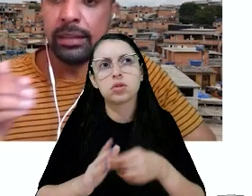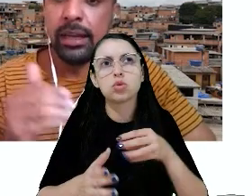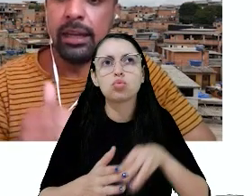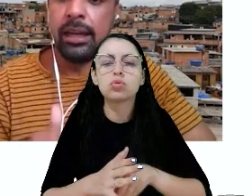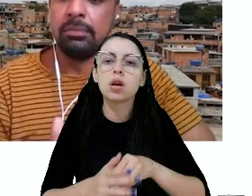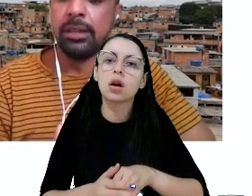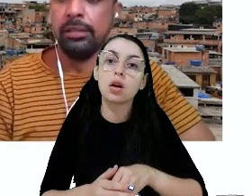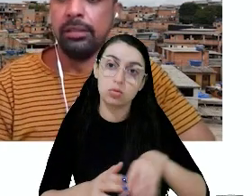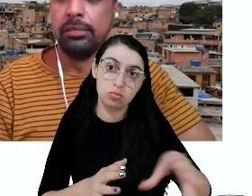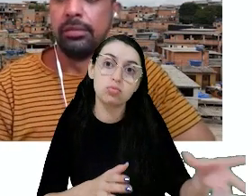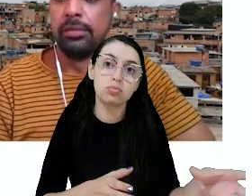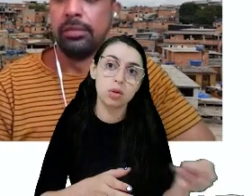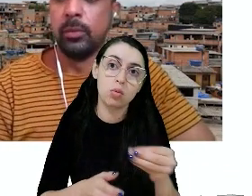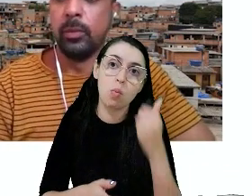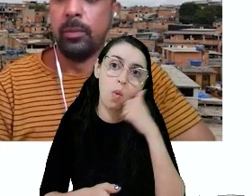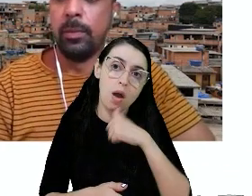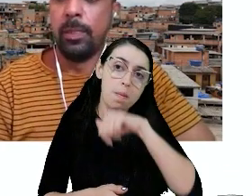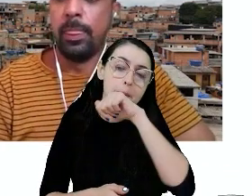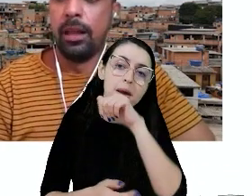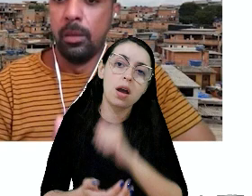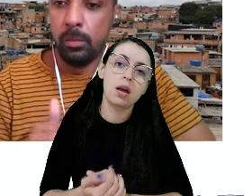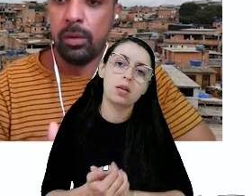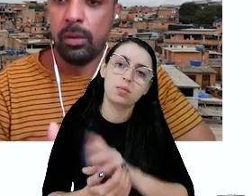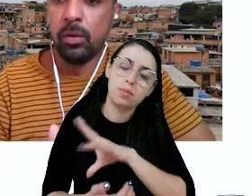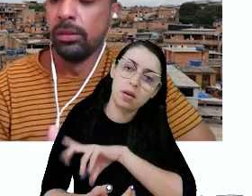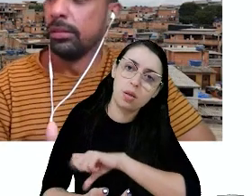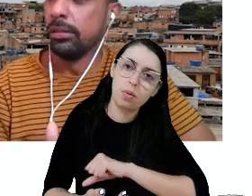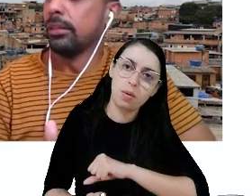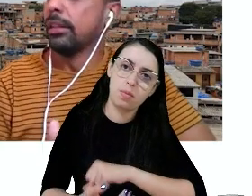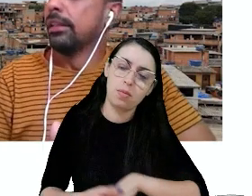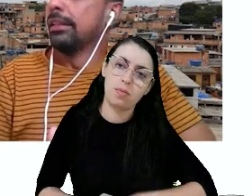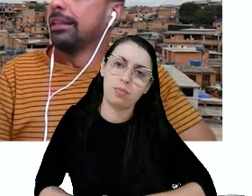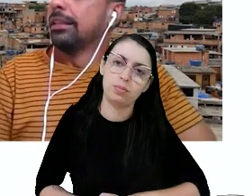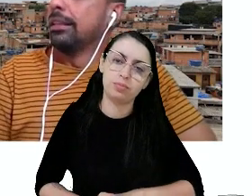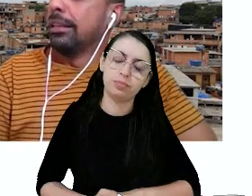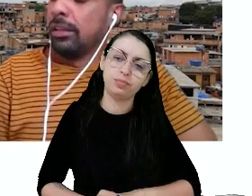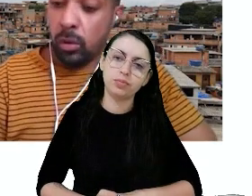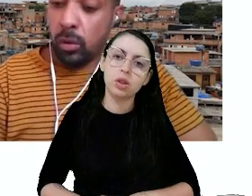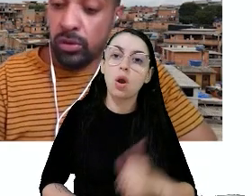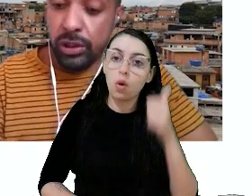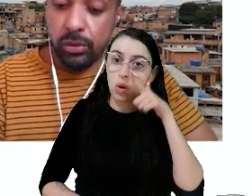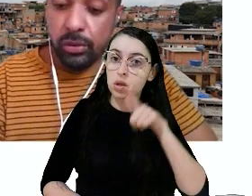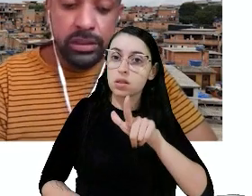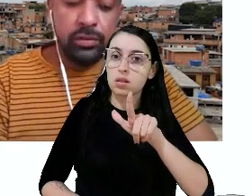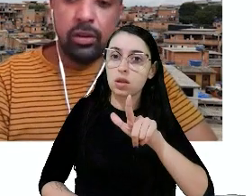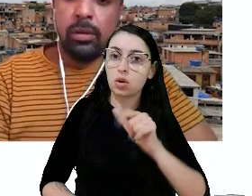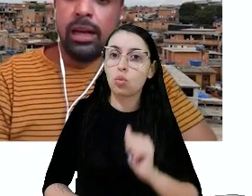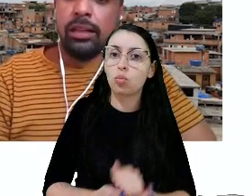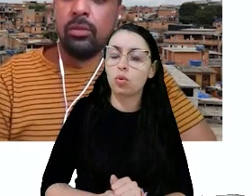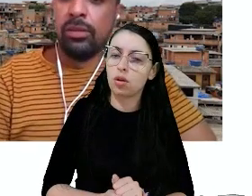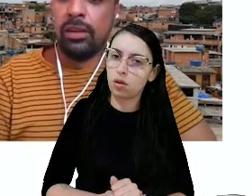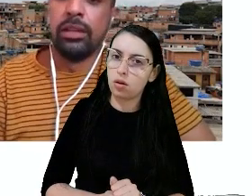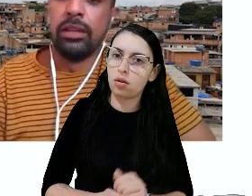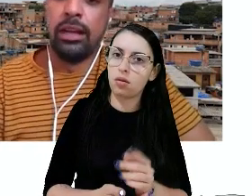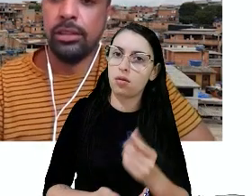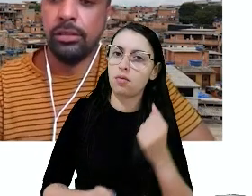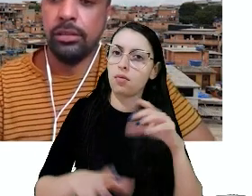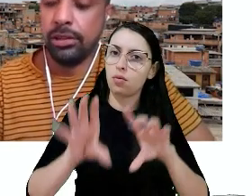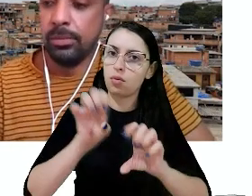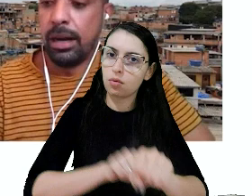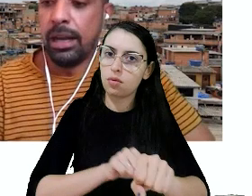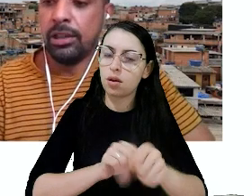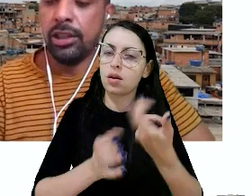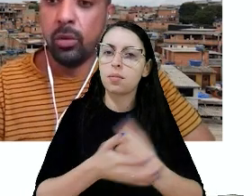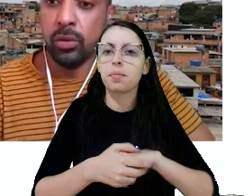conseguiu resgatar a mãe pelo amor, conseguiu se formar numa